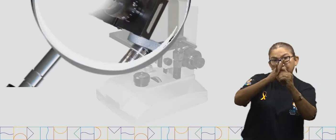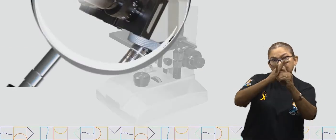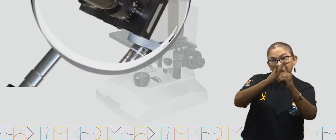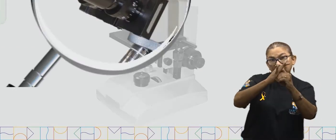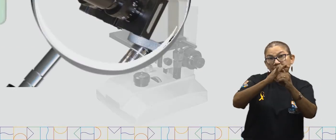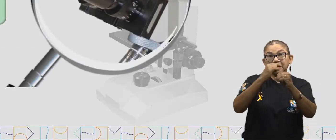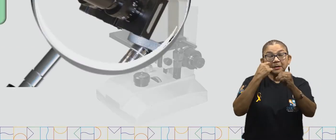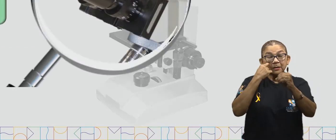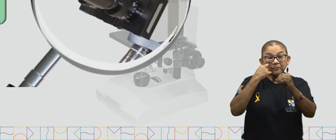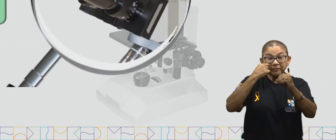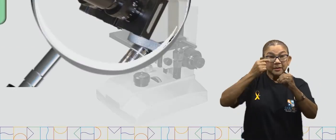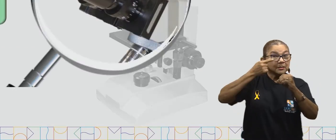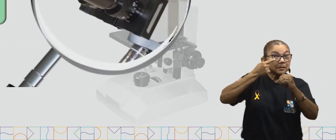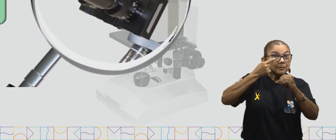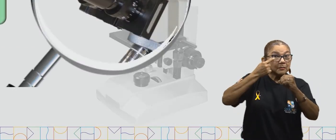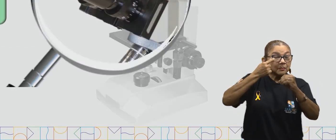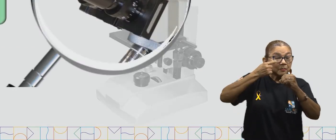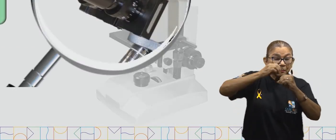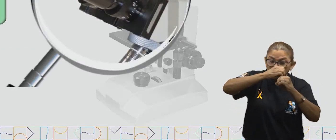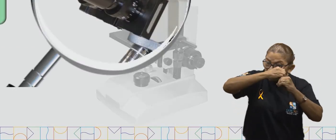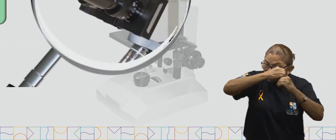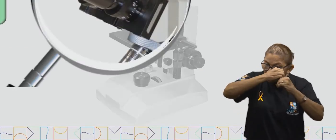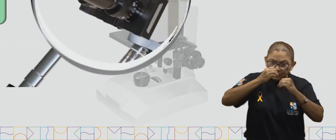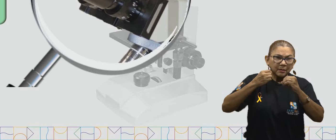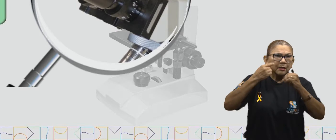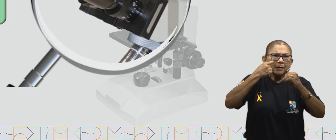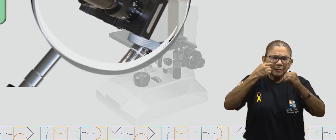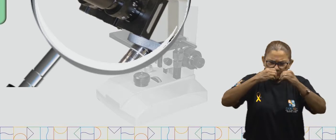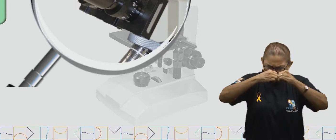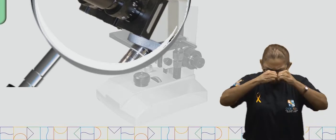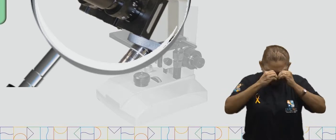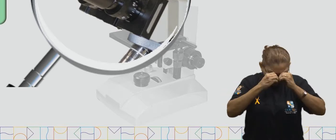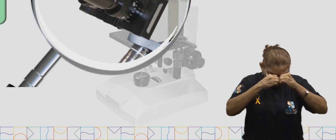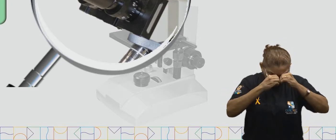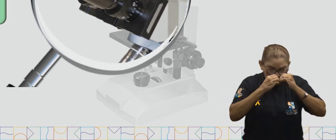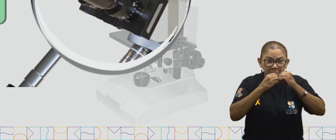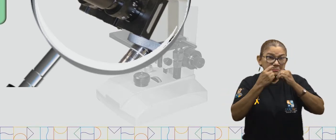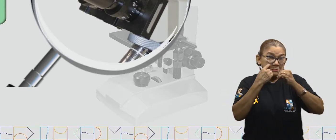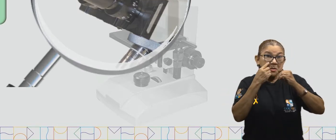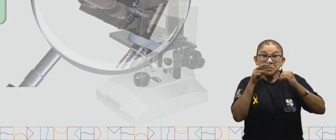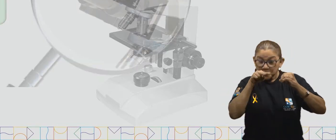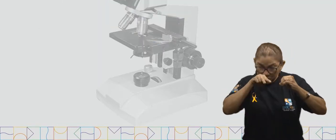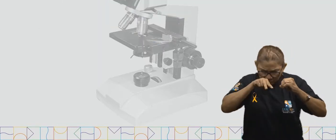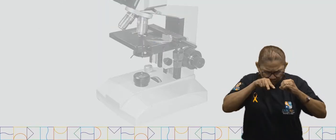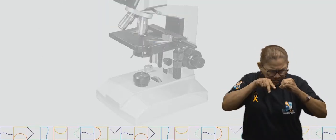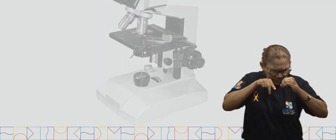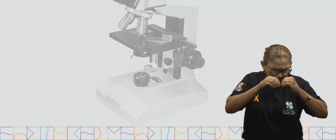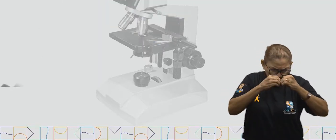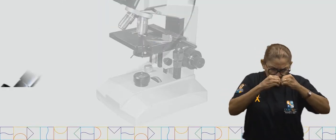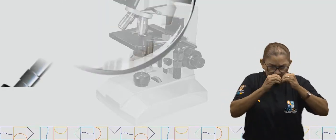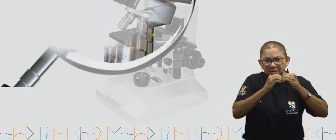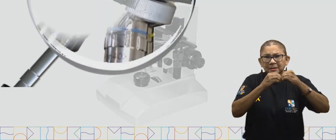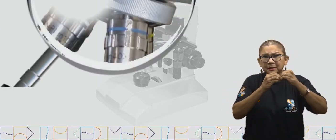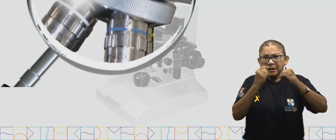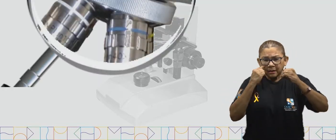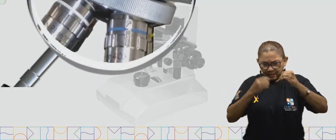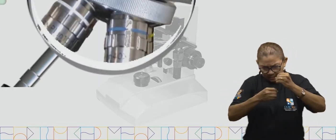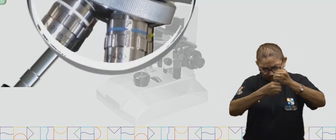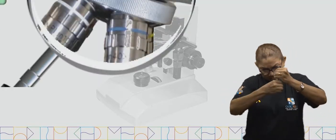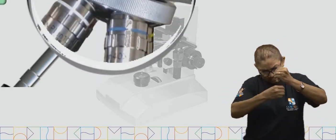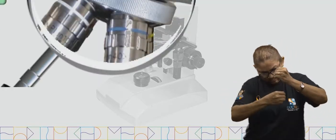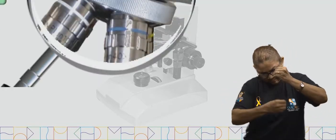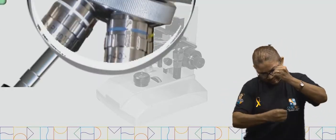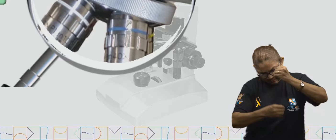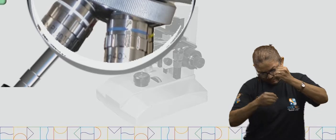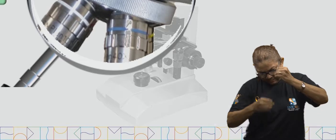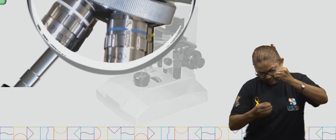lentes oculares, que ficam na parte superior por onde o observador olha. O revólver, que é